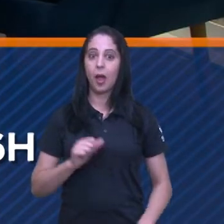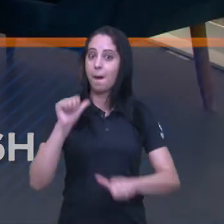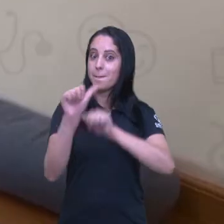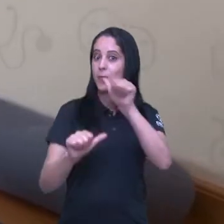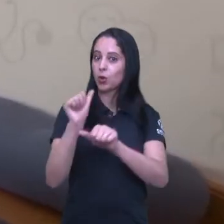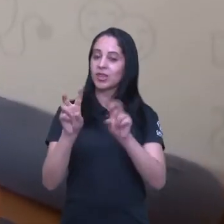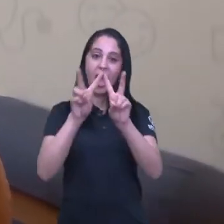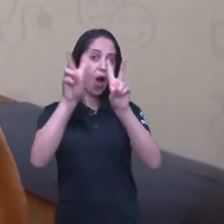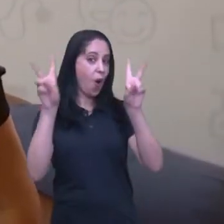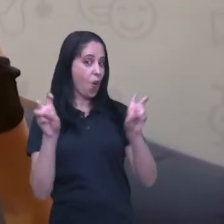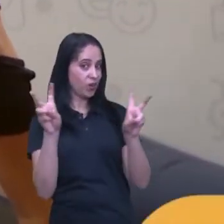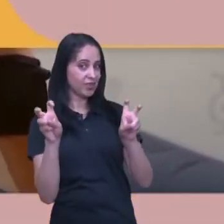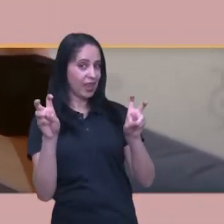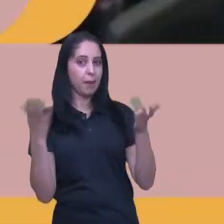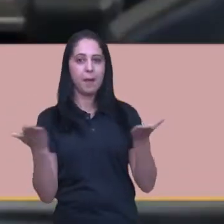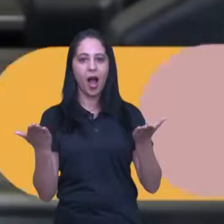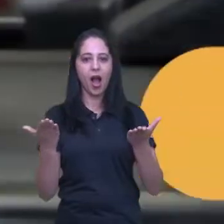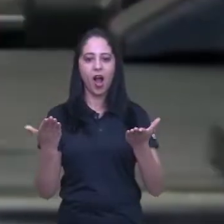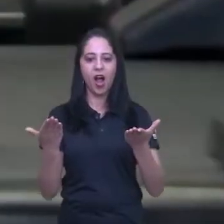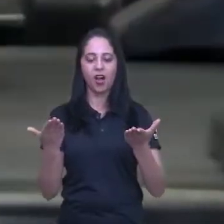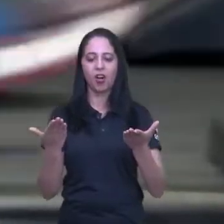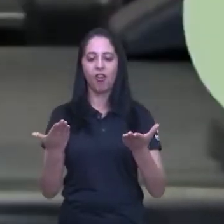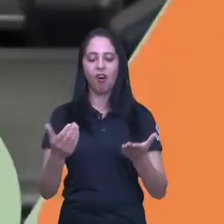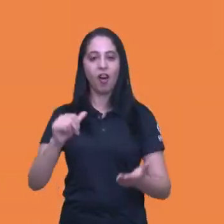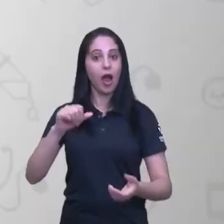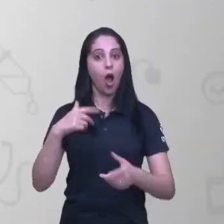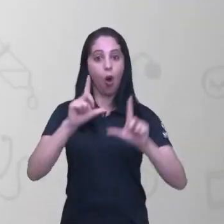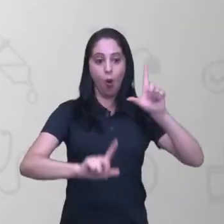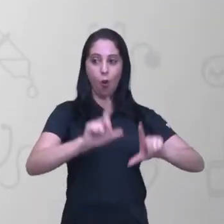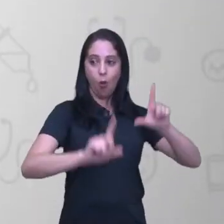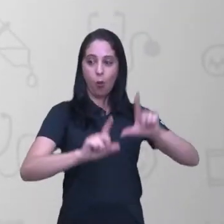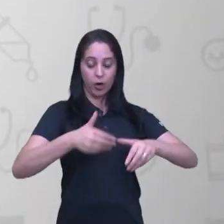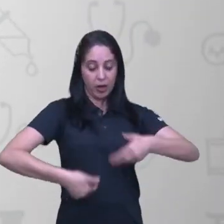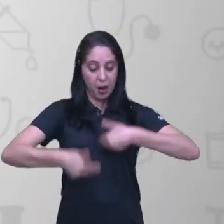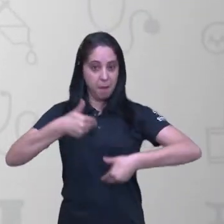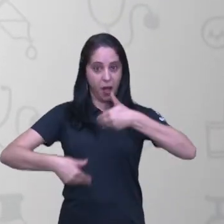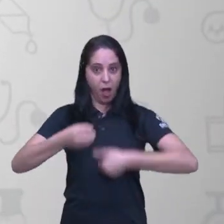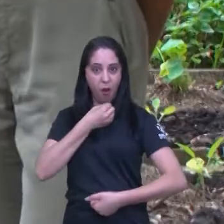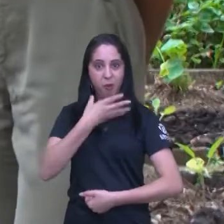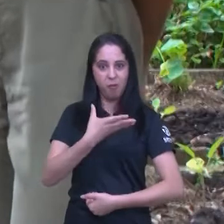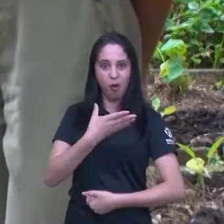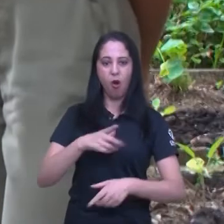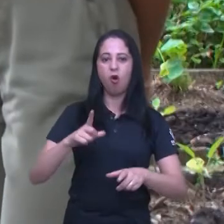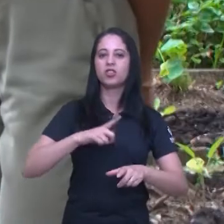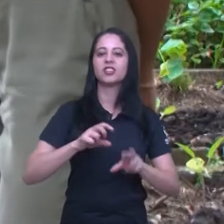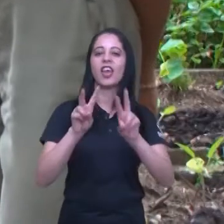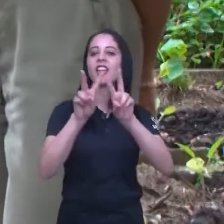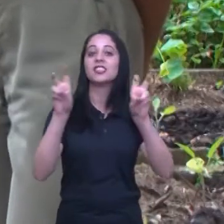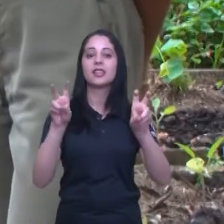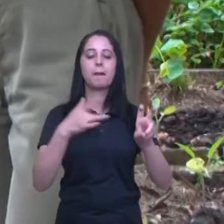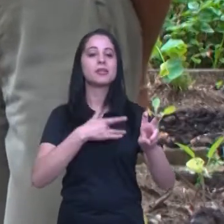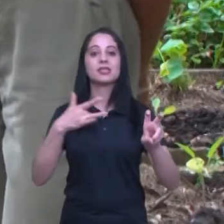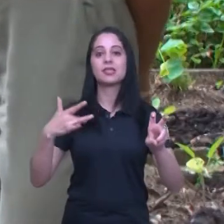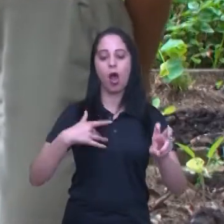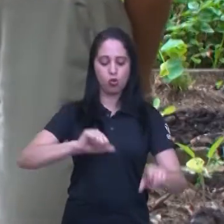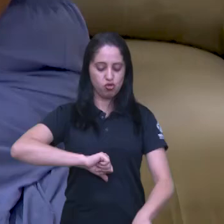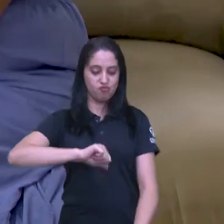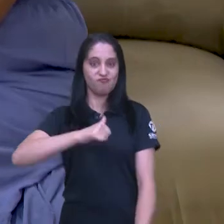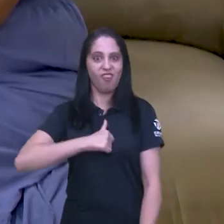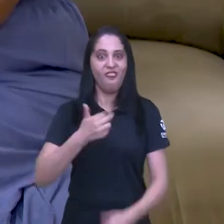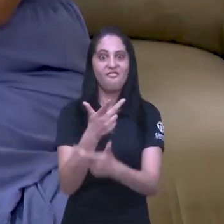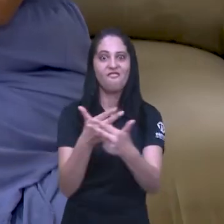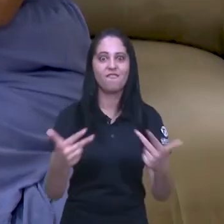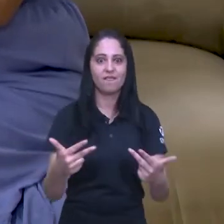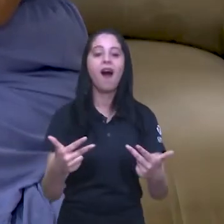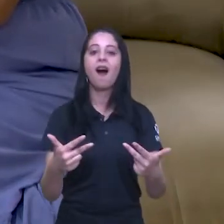no mesmo horário Mudando o foco na qualidade de vida o programa de bem com você traz diversos assuntos da saúde bem